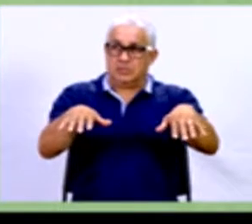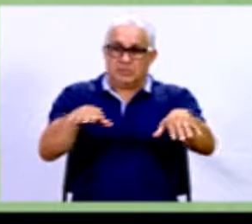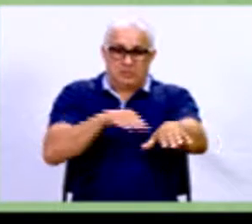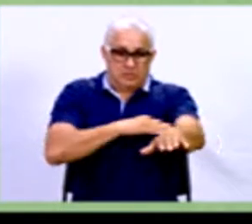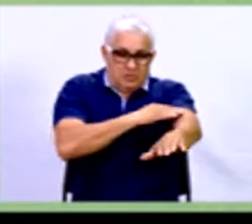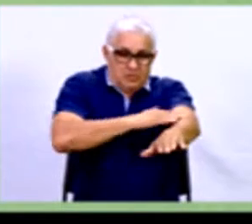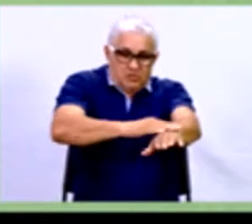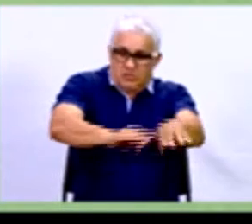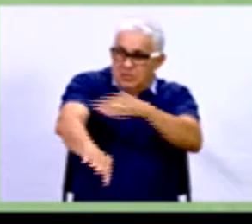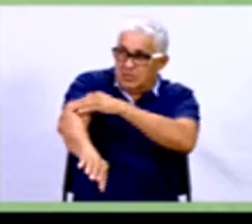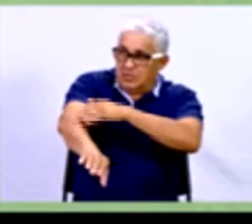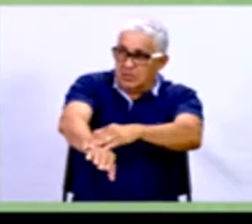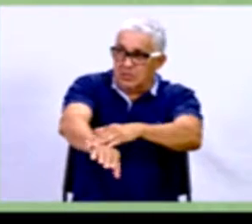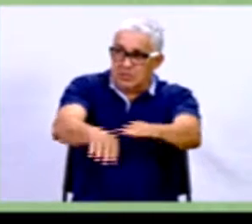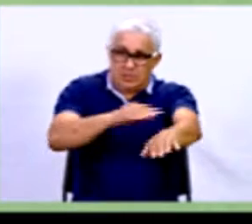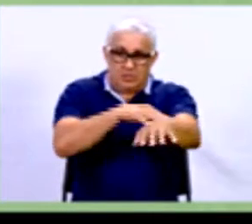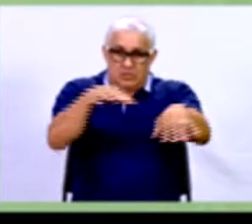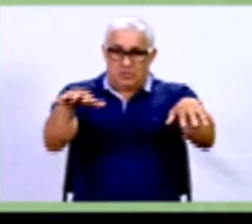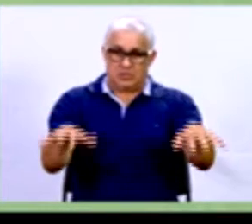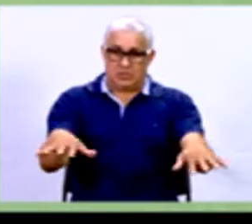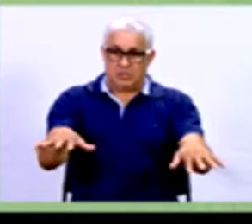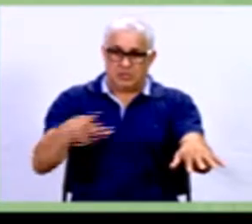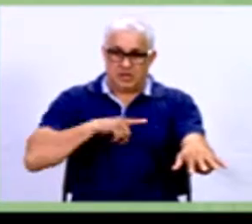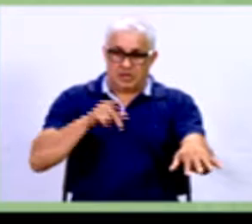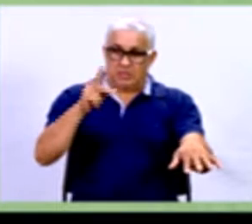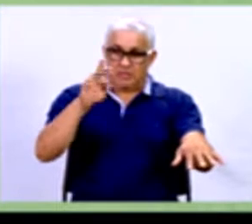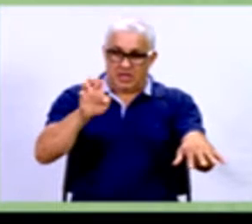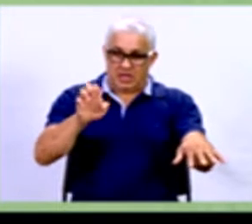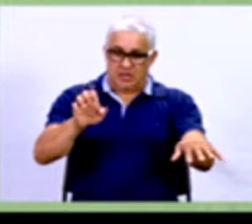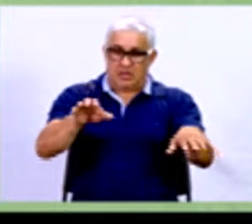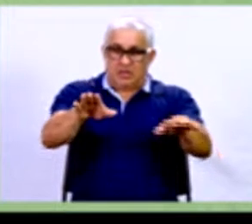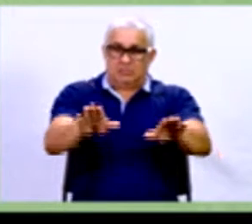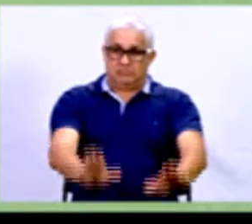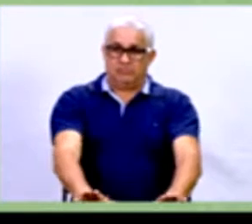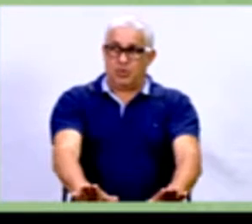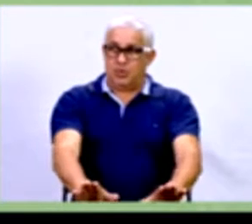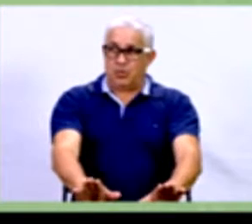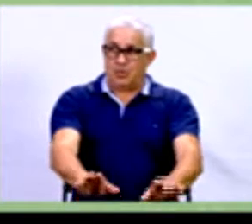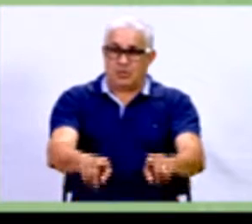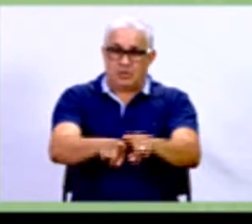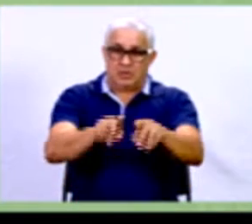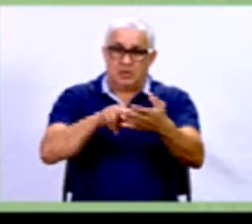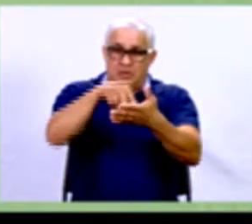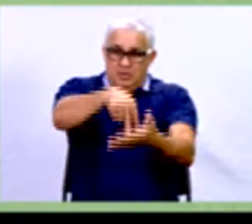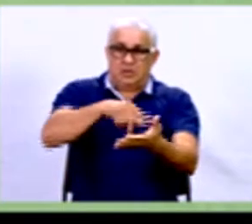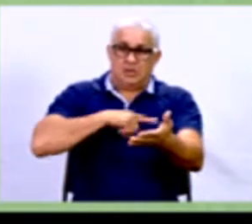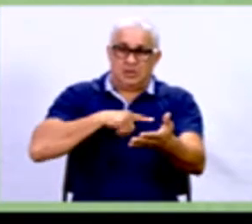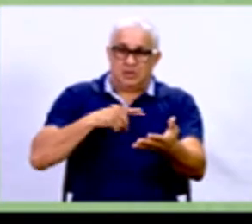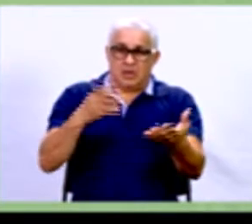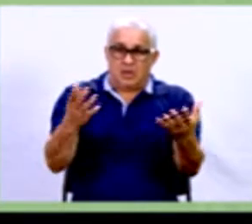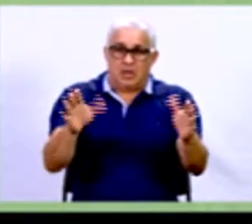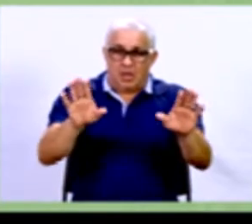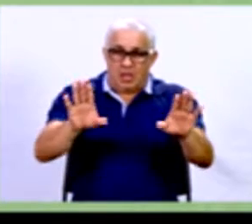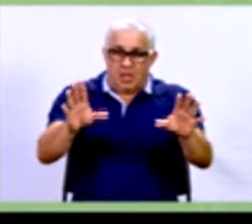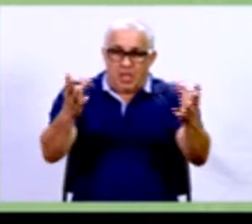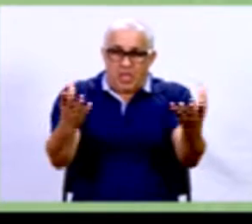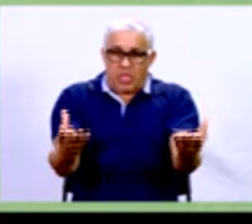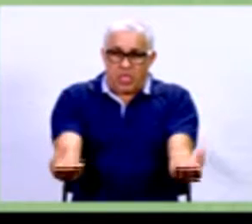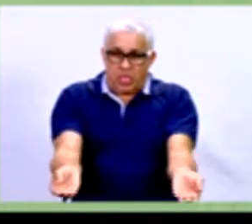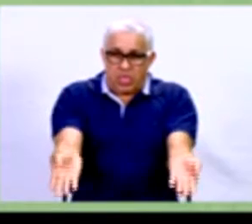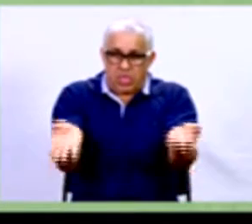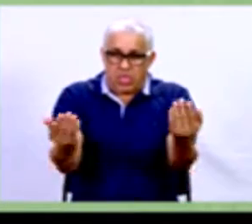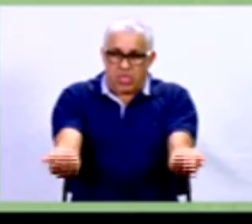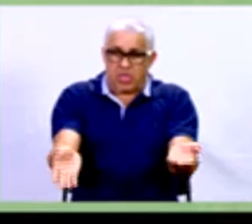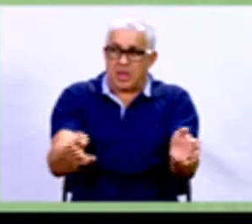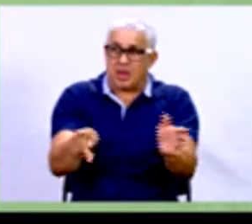alinhadas, ele tem um pé aqui descansado, né? Ele está firme e há um descanso para os pés, há uma pressão moderada do